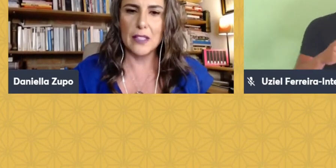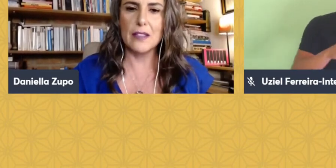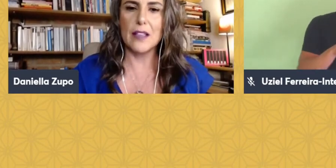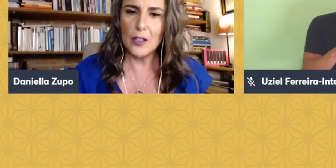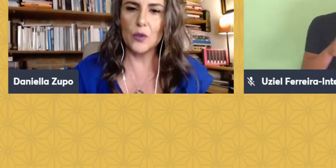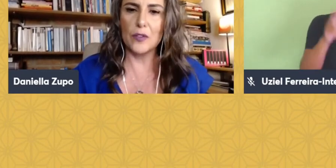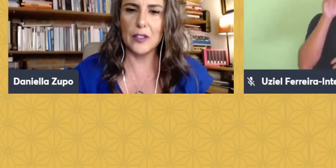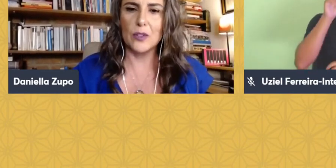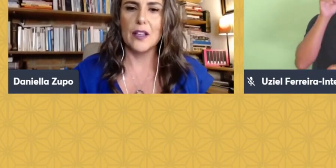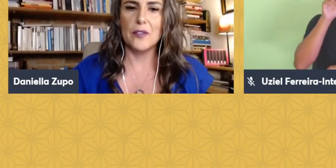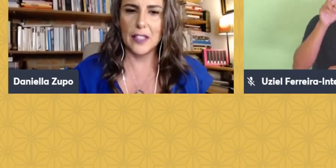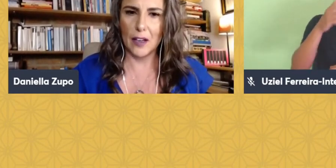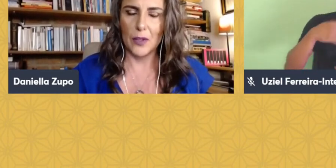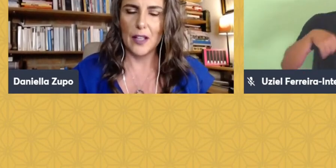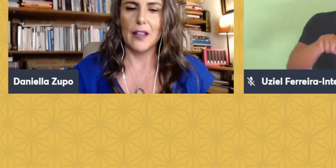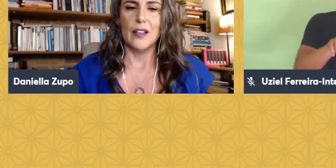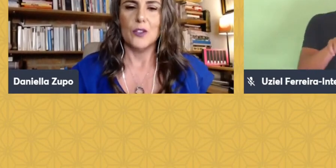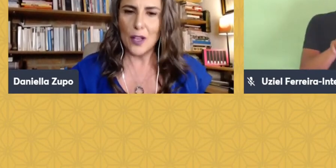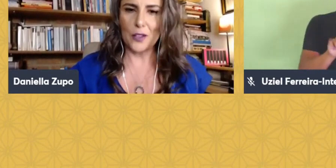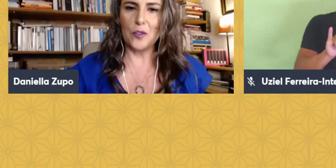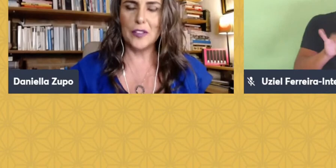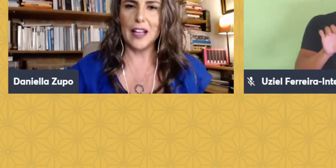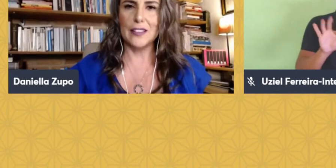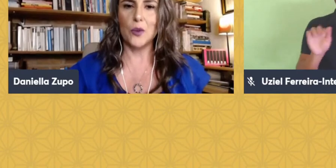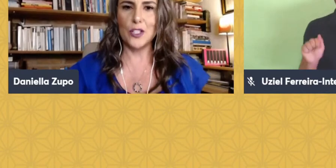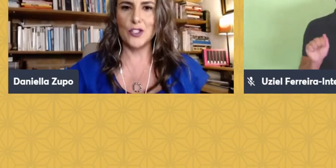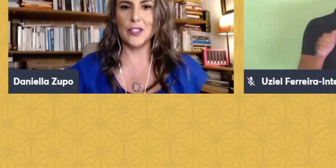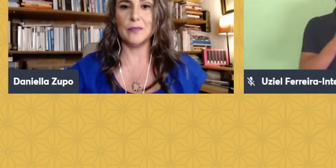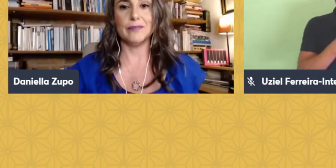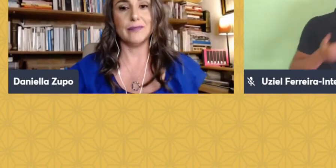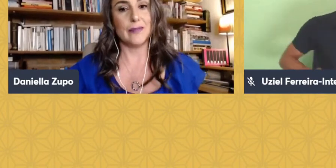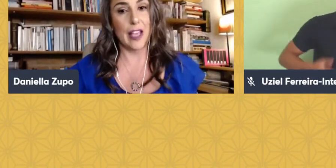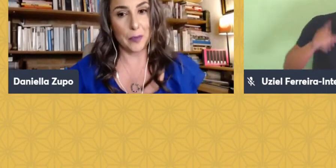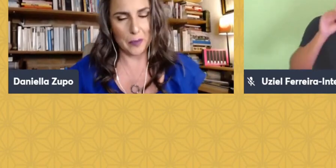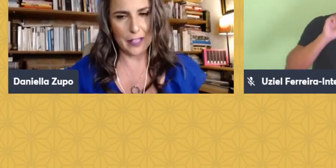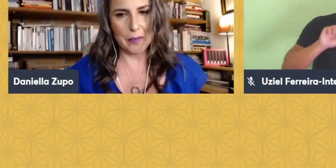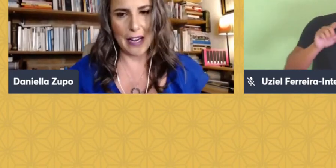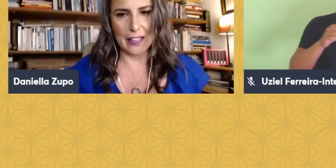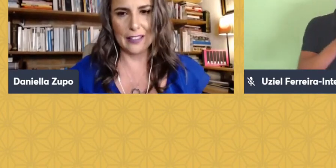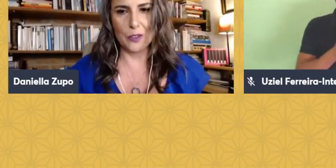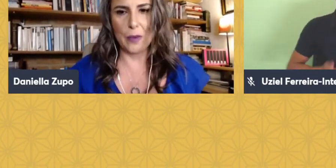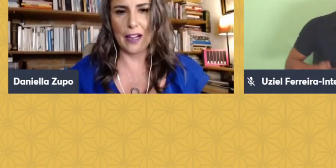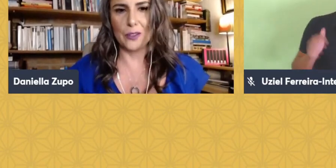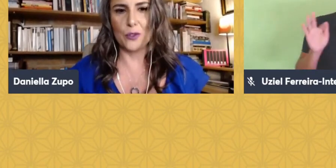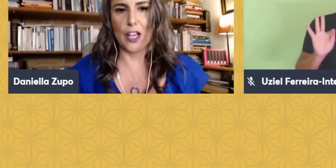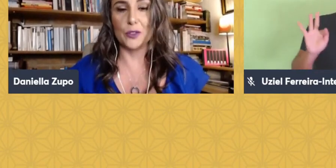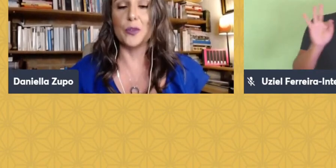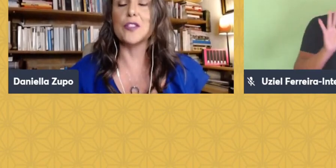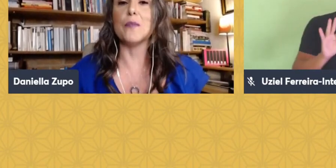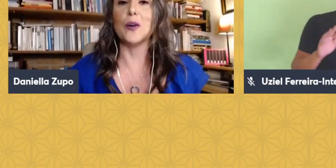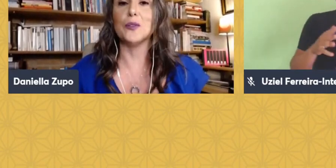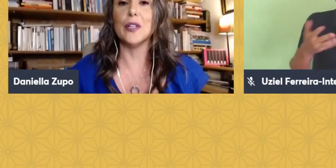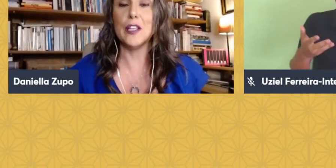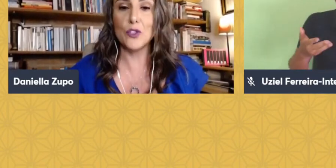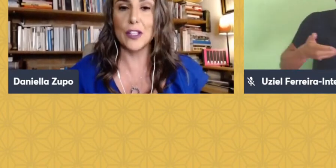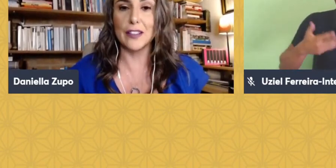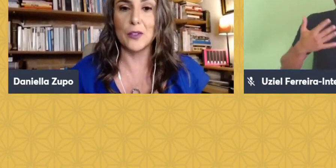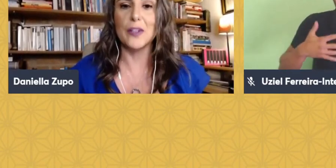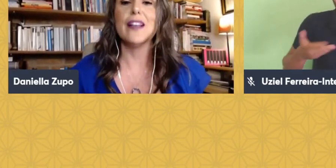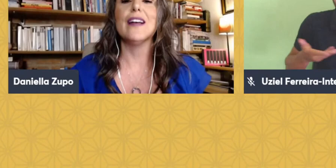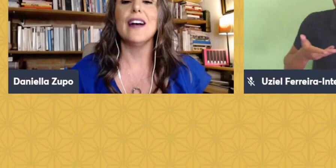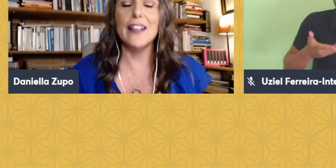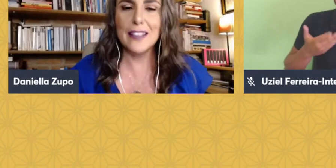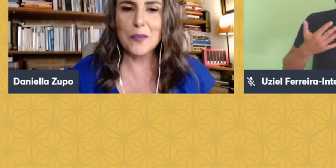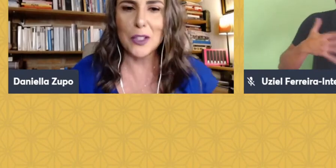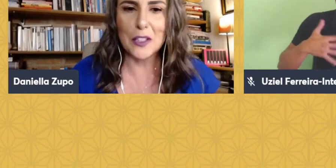do governo de Minas e do governo federal Nossa convidada Hoje é a primeira bailarina do Balé do Theatro Municipal do